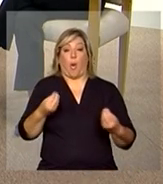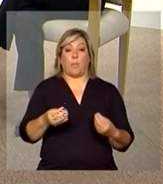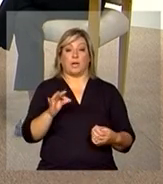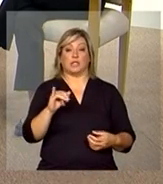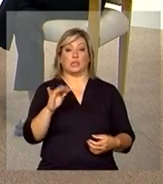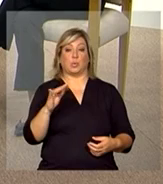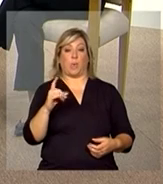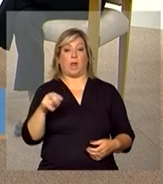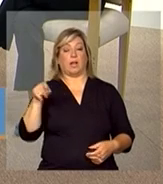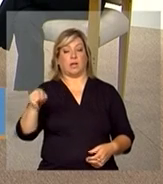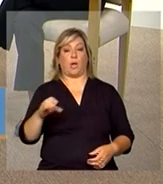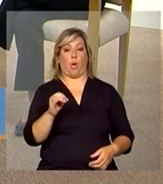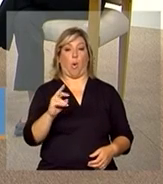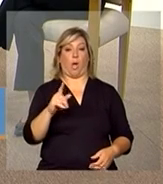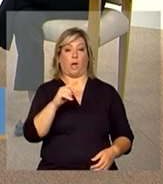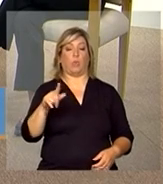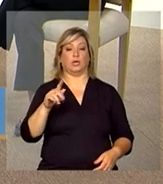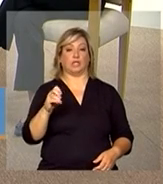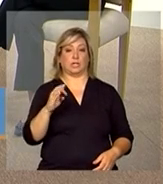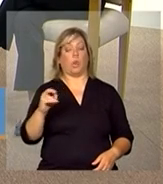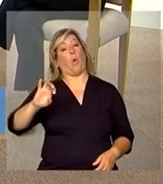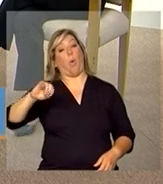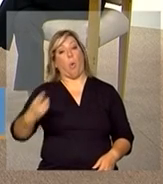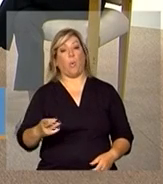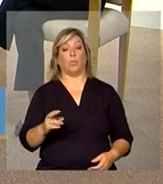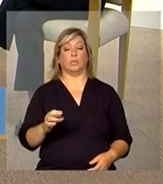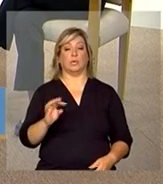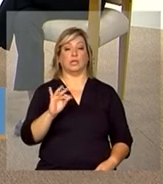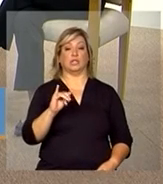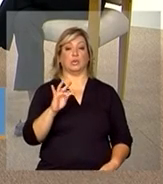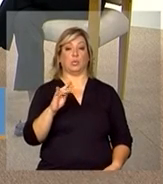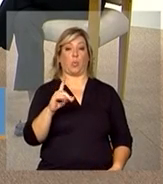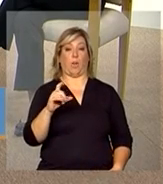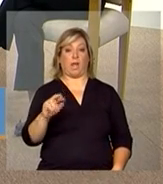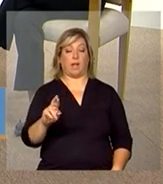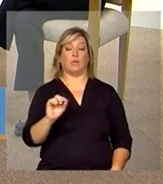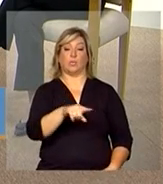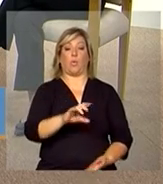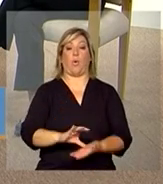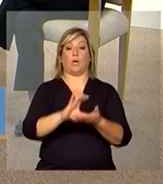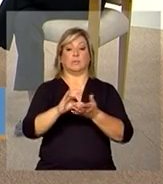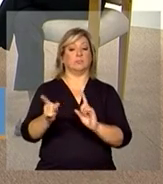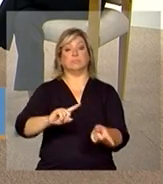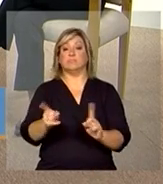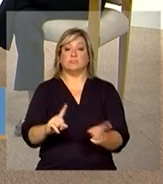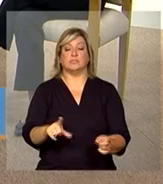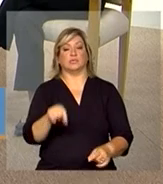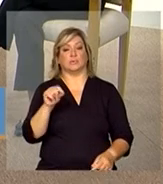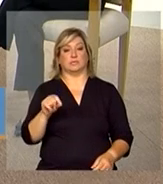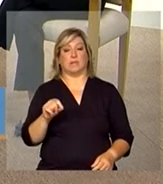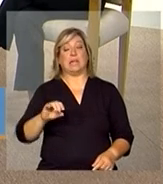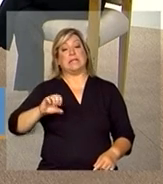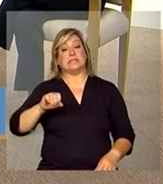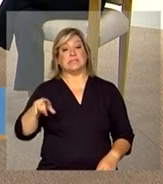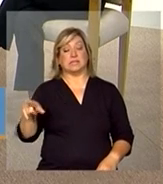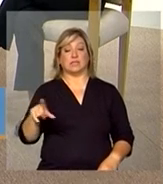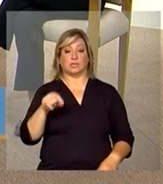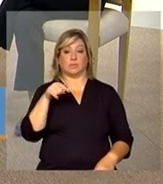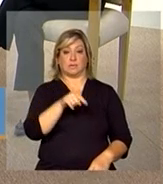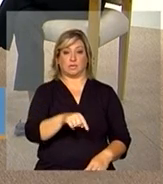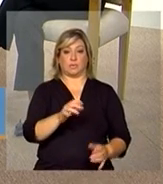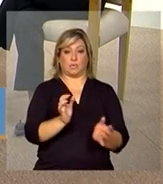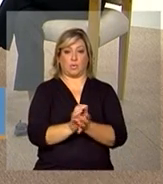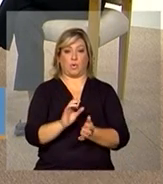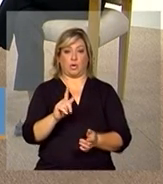gestor ou titular do Conselho caso ele escolha ficar titular do órgão gestor o vice-presidente automaticamente